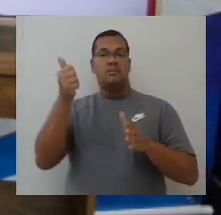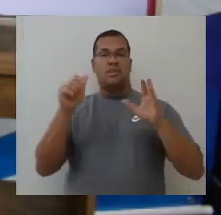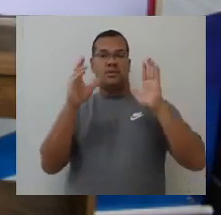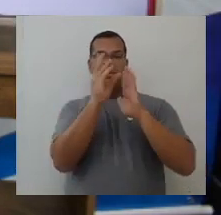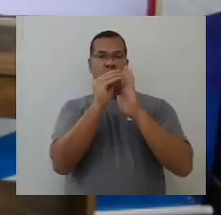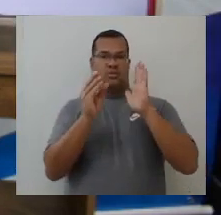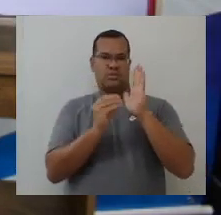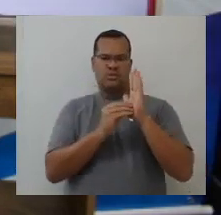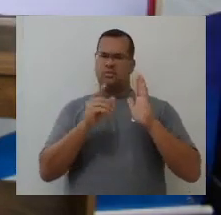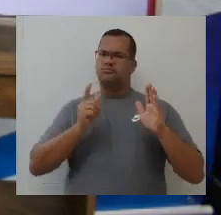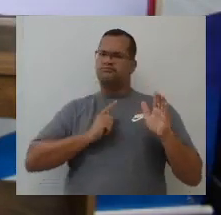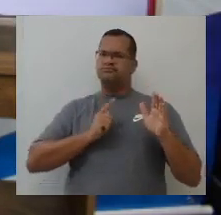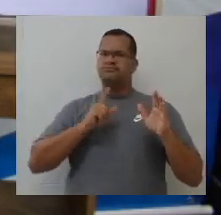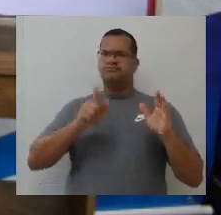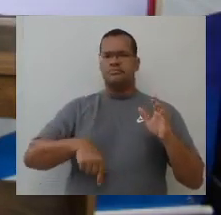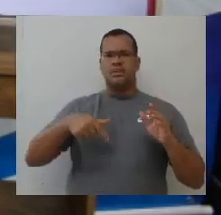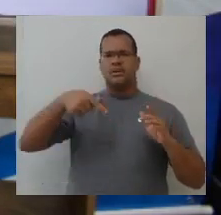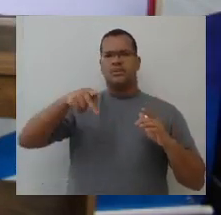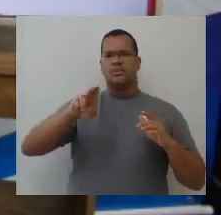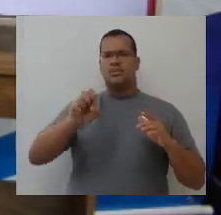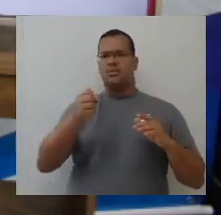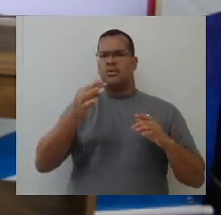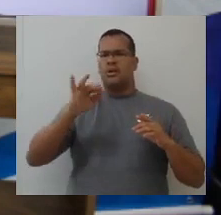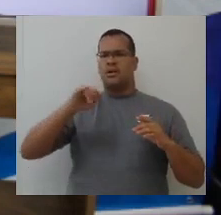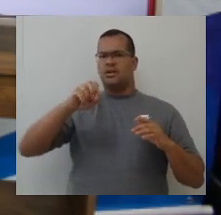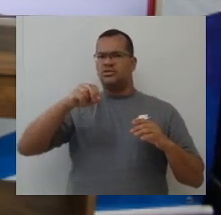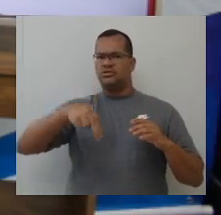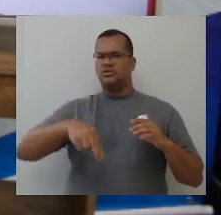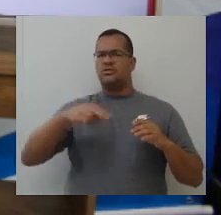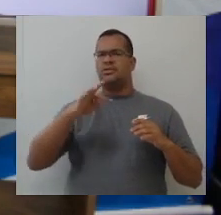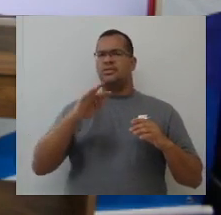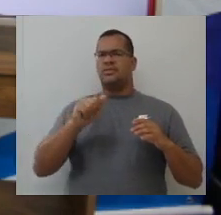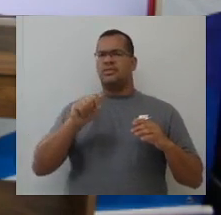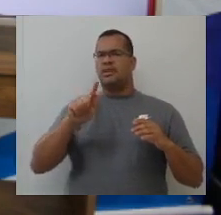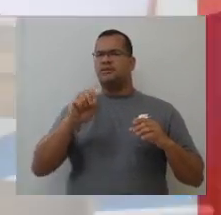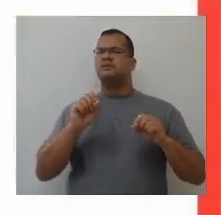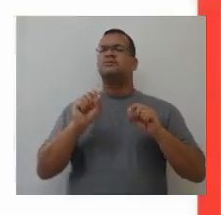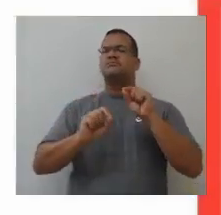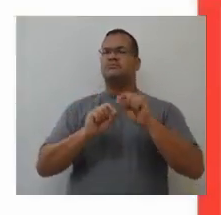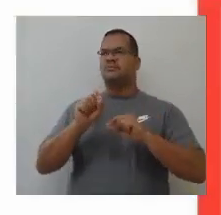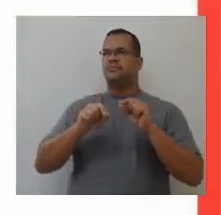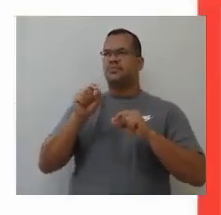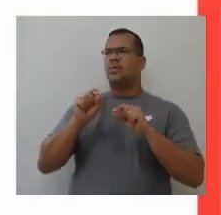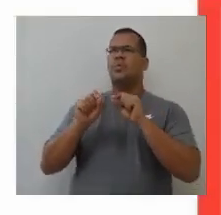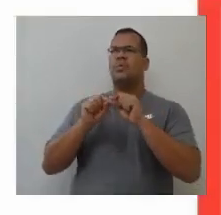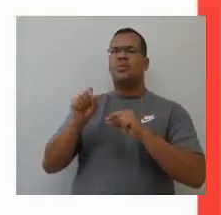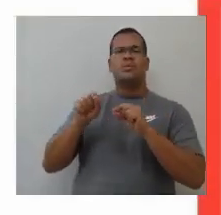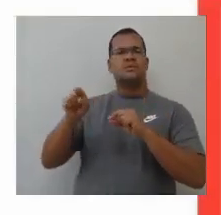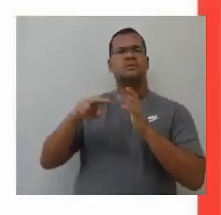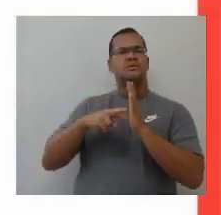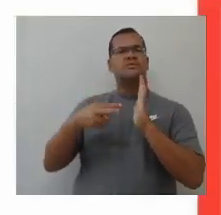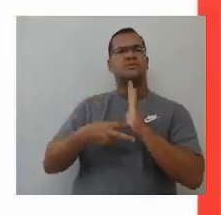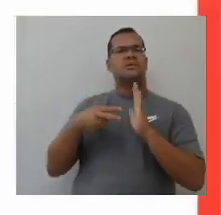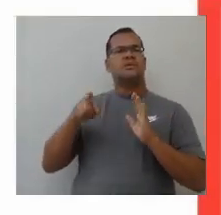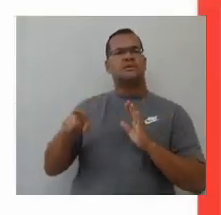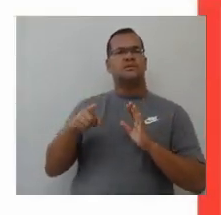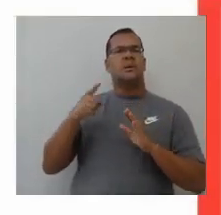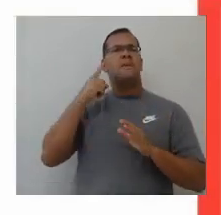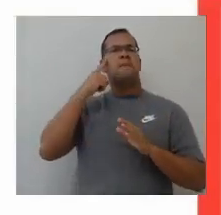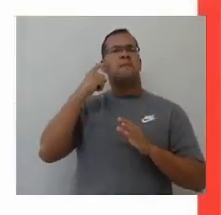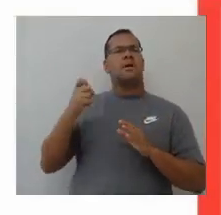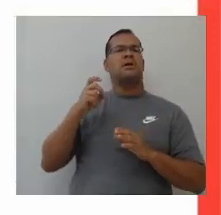falar um pouquinho a respeito de question tags. Eu tenho uma pergunta inicial aqui. O que é que são as question tags e para que